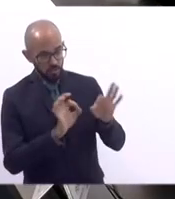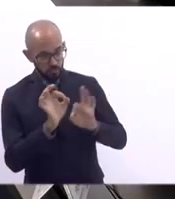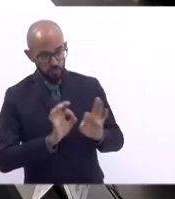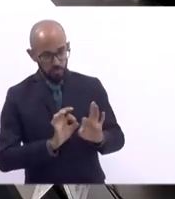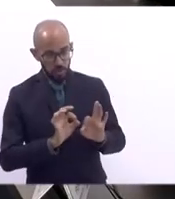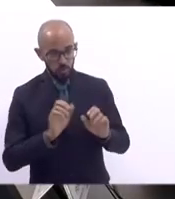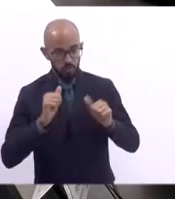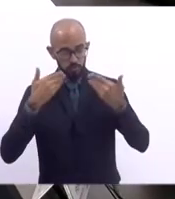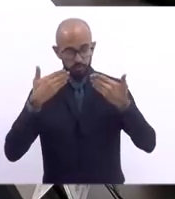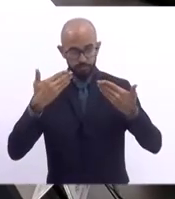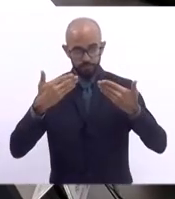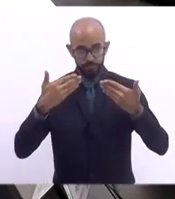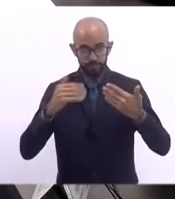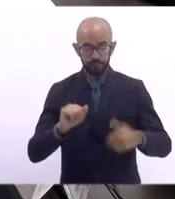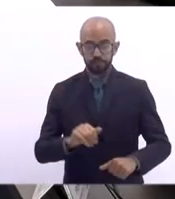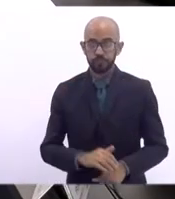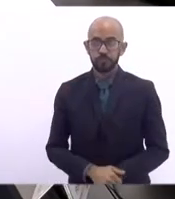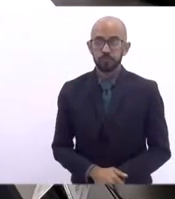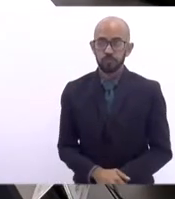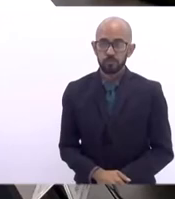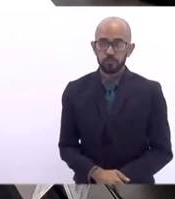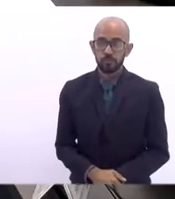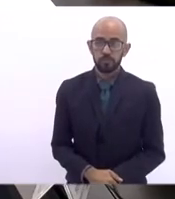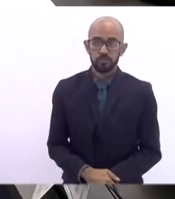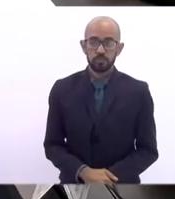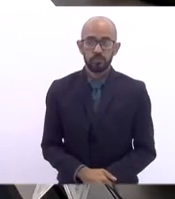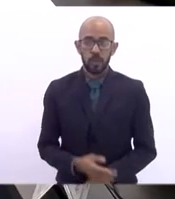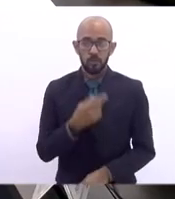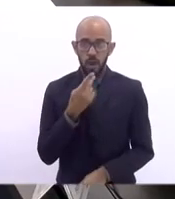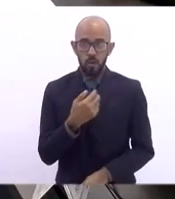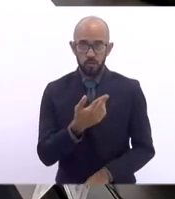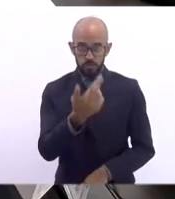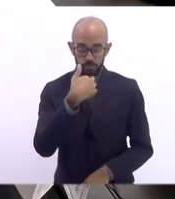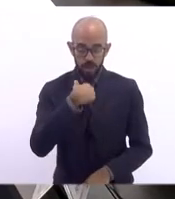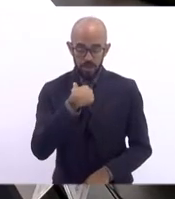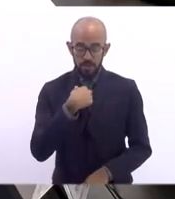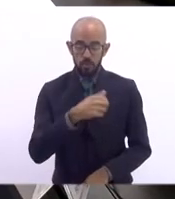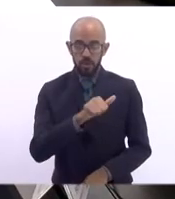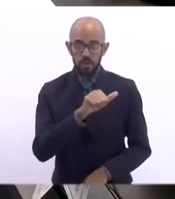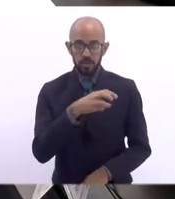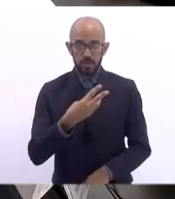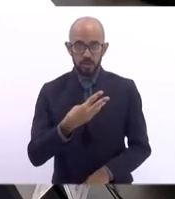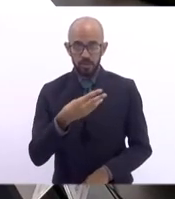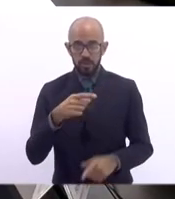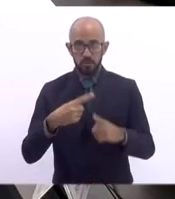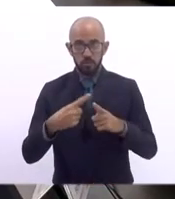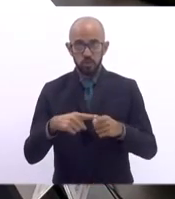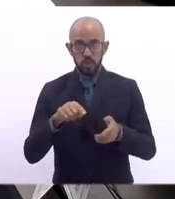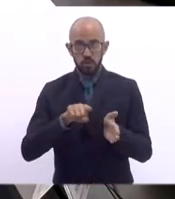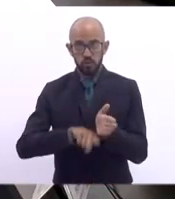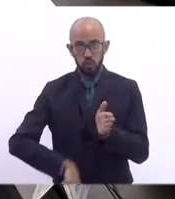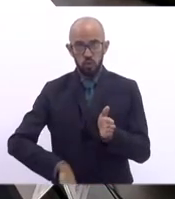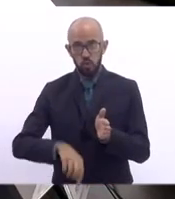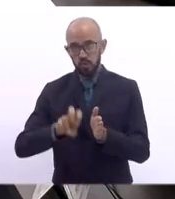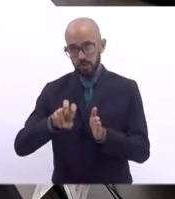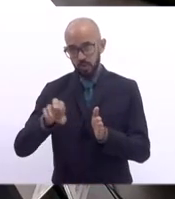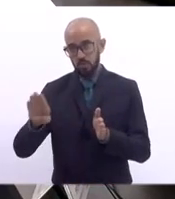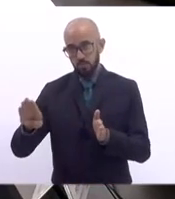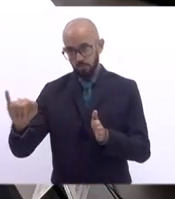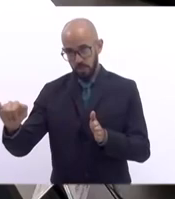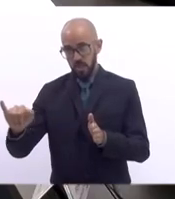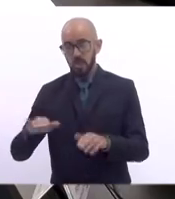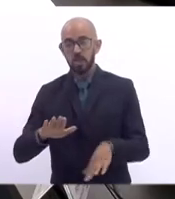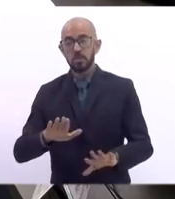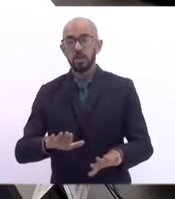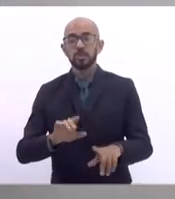que que eu tenho razão que é 13 porque foi abatido cinco pagou três depois pagou mais